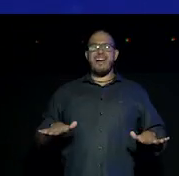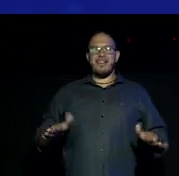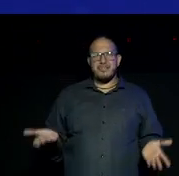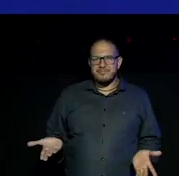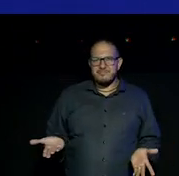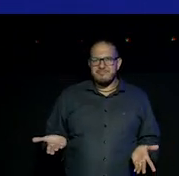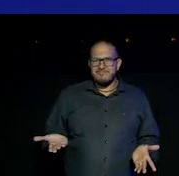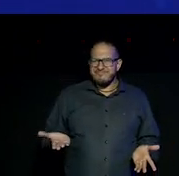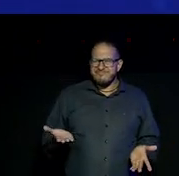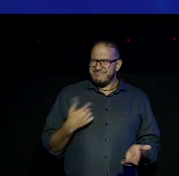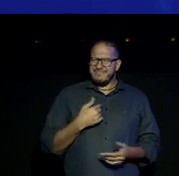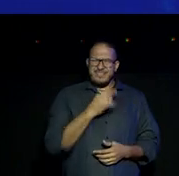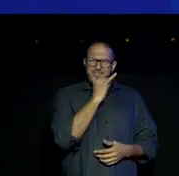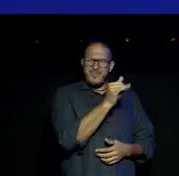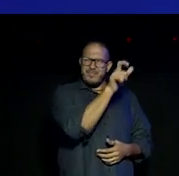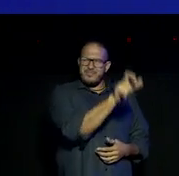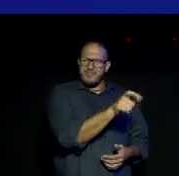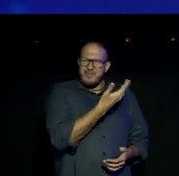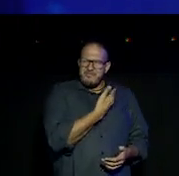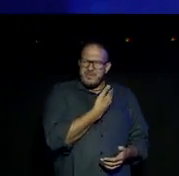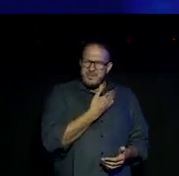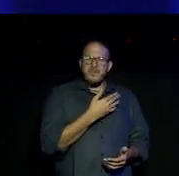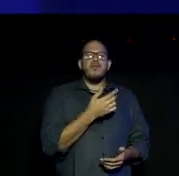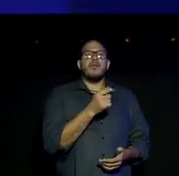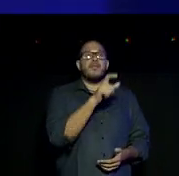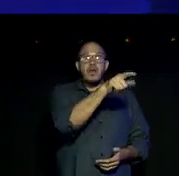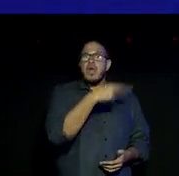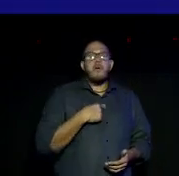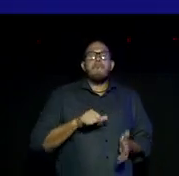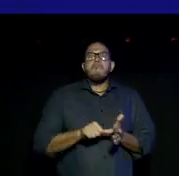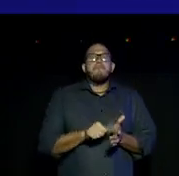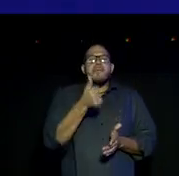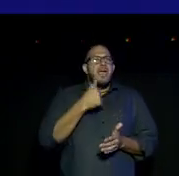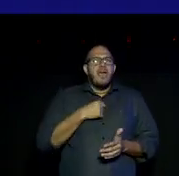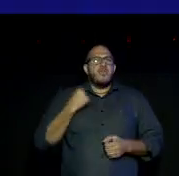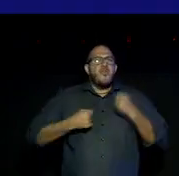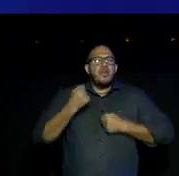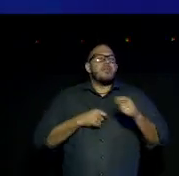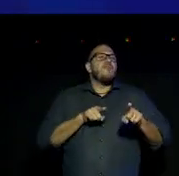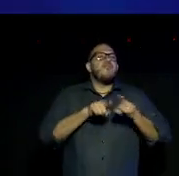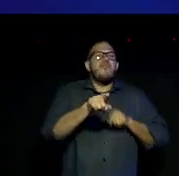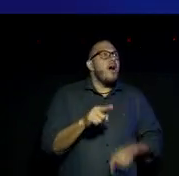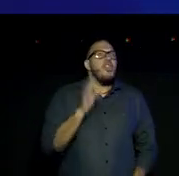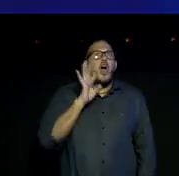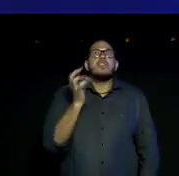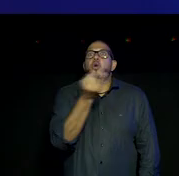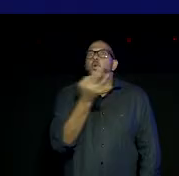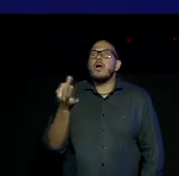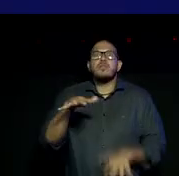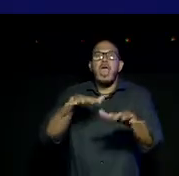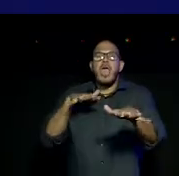demais. Chega para um amigo, para uma pessoa qualquer conhecida e diga: eu tirei em primeiro lugar numa corrida. Nossa, que legal,